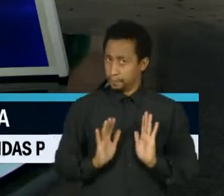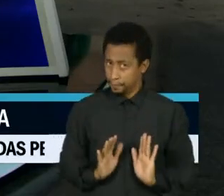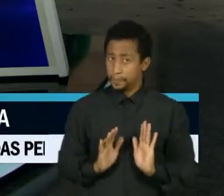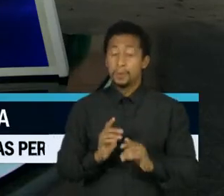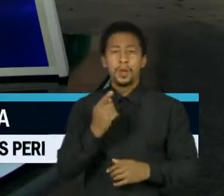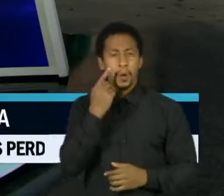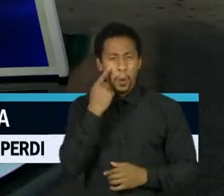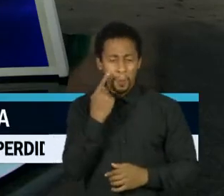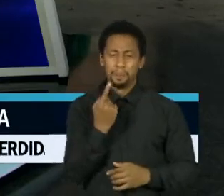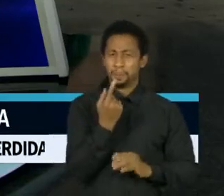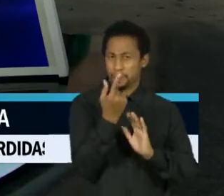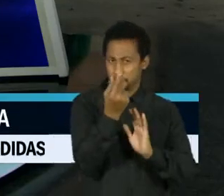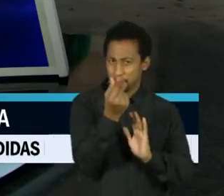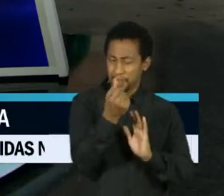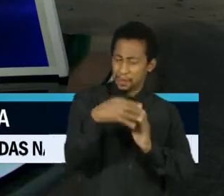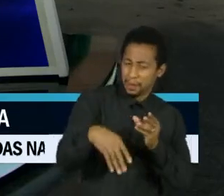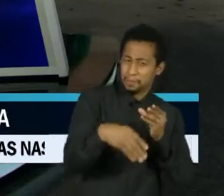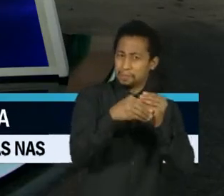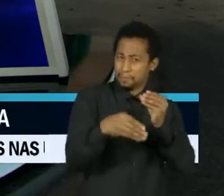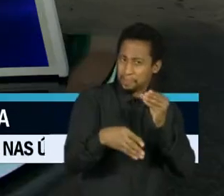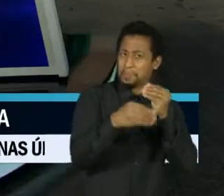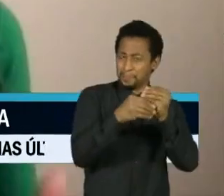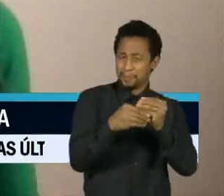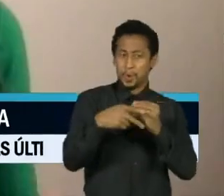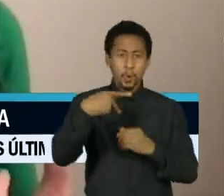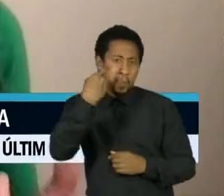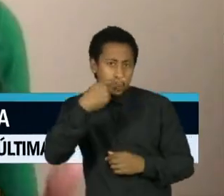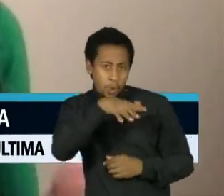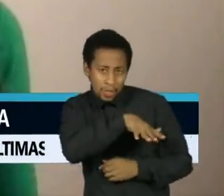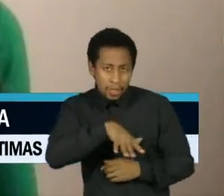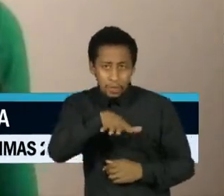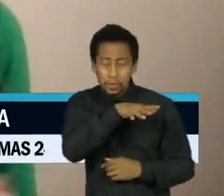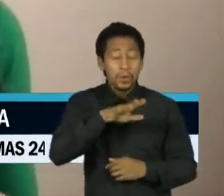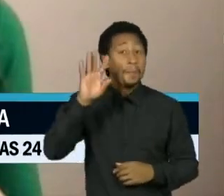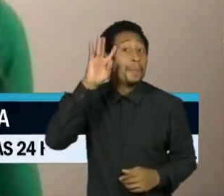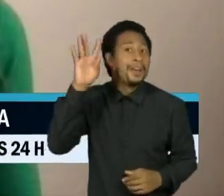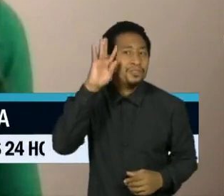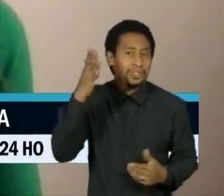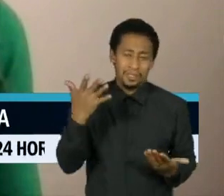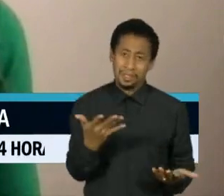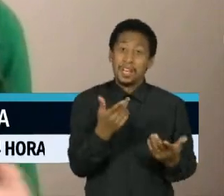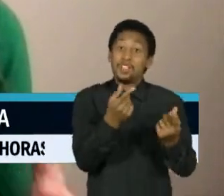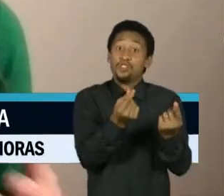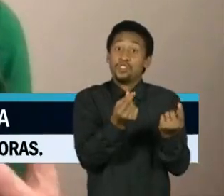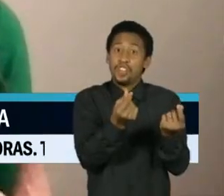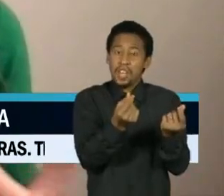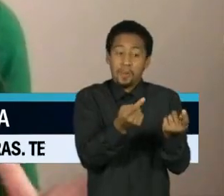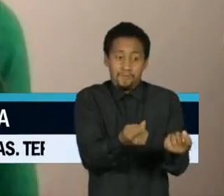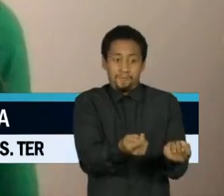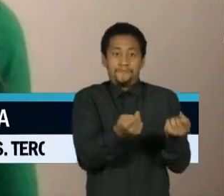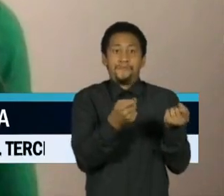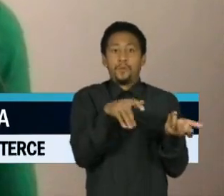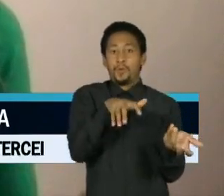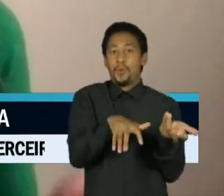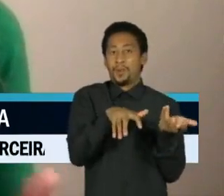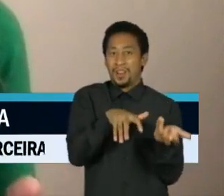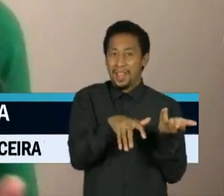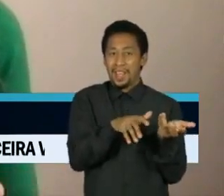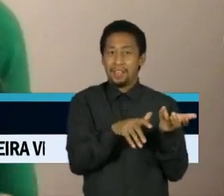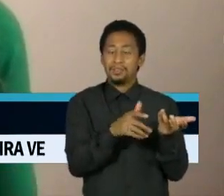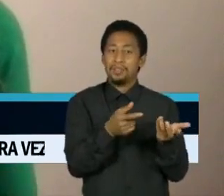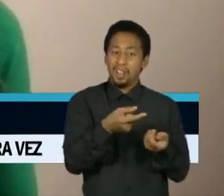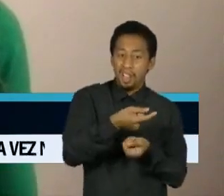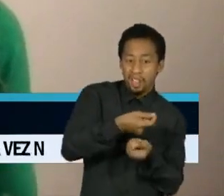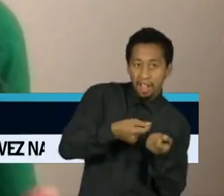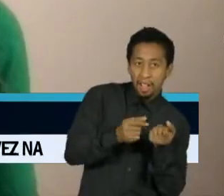de relator, a quantidade de dinheiro que ficou nas mãos do Congresso, né, ali muito pouca transparência,